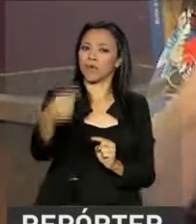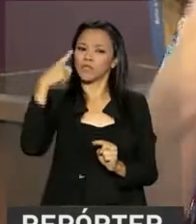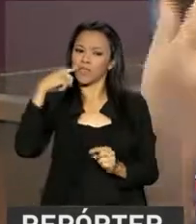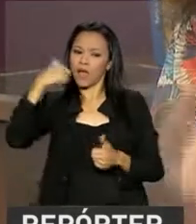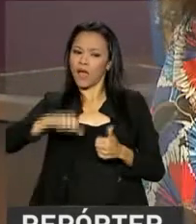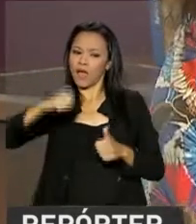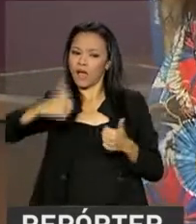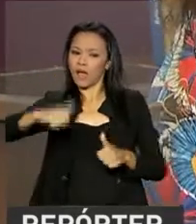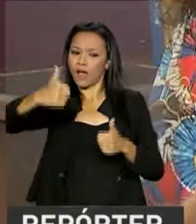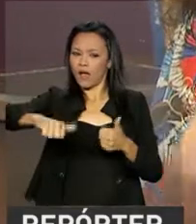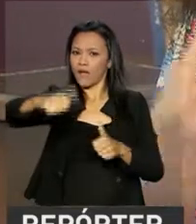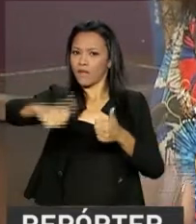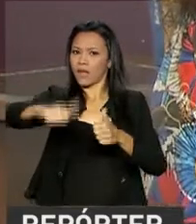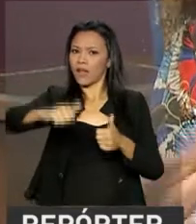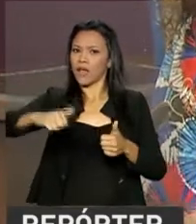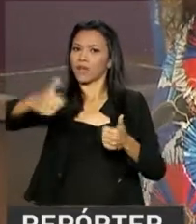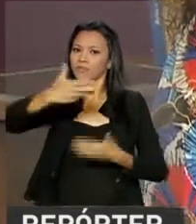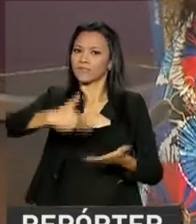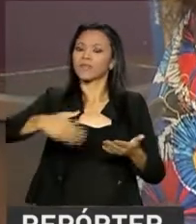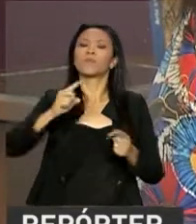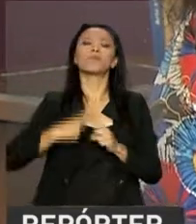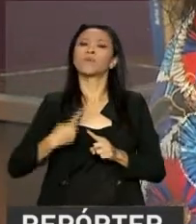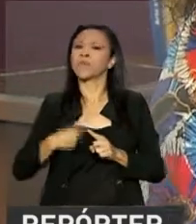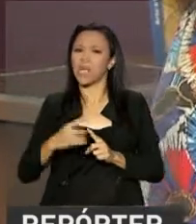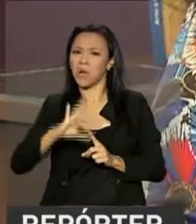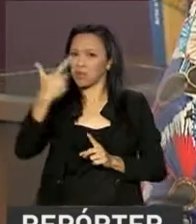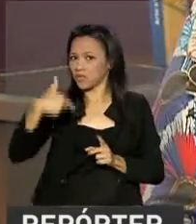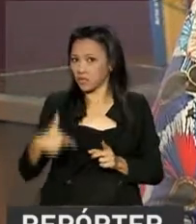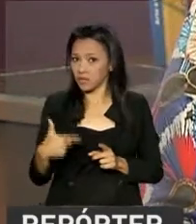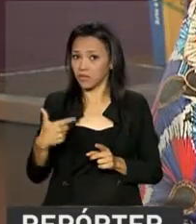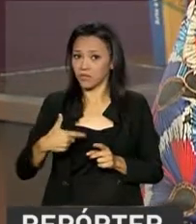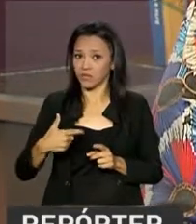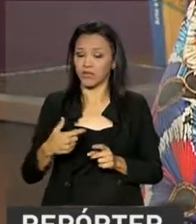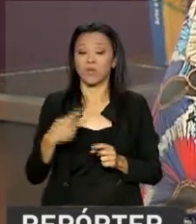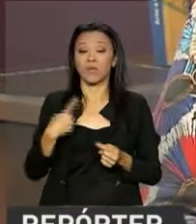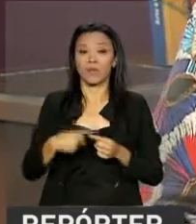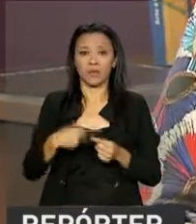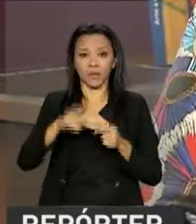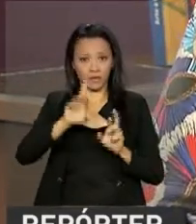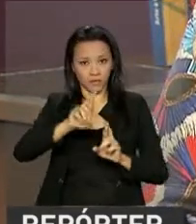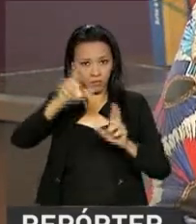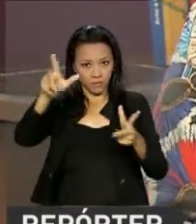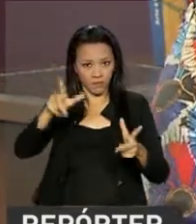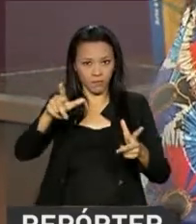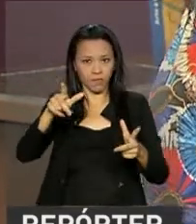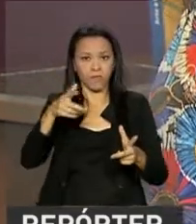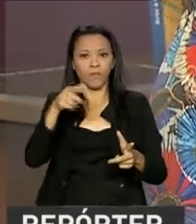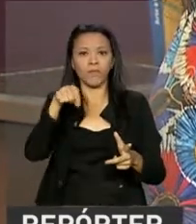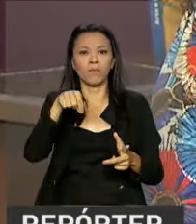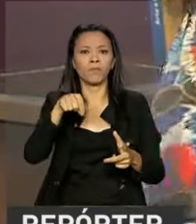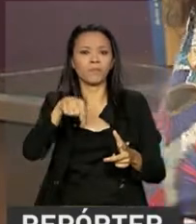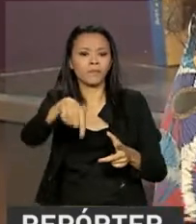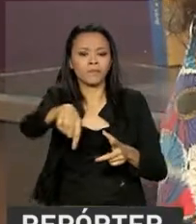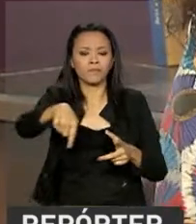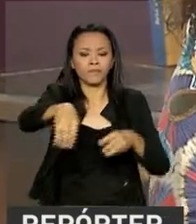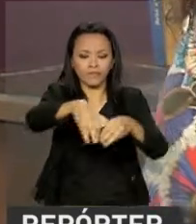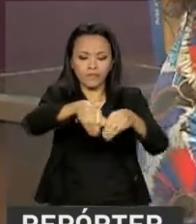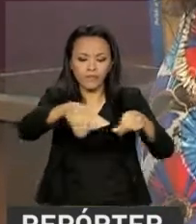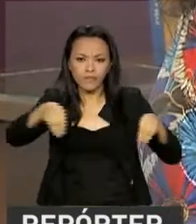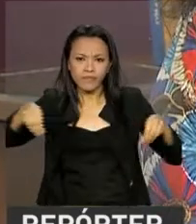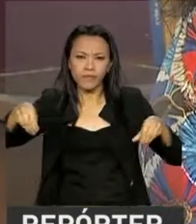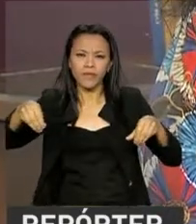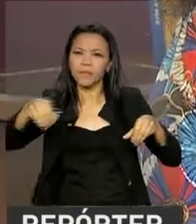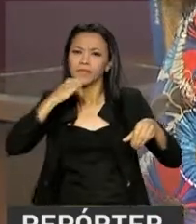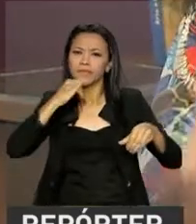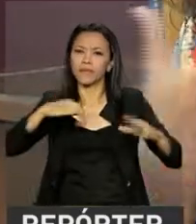cada dez anos você renova isso porque porque diferentemente do patrimônio material que é tangível que